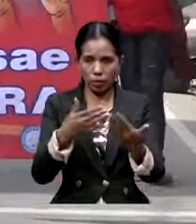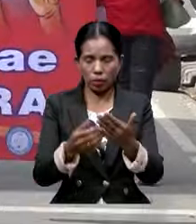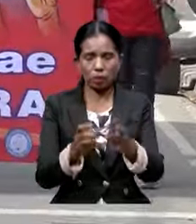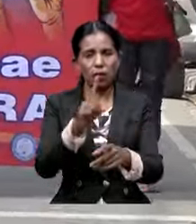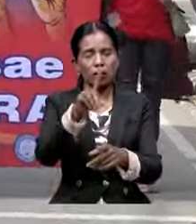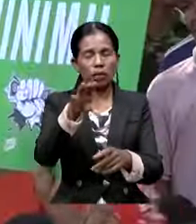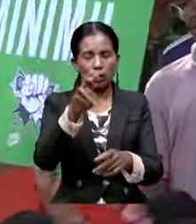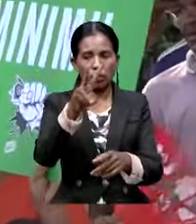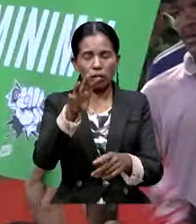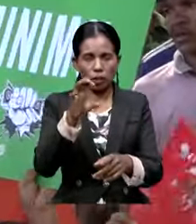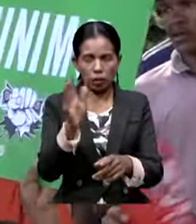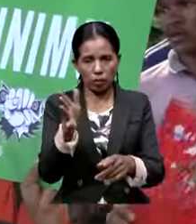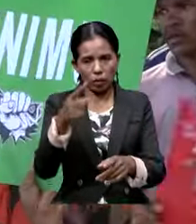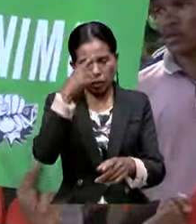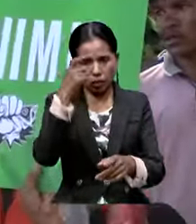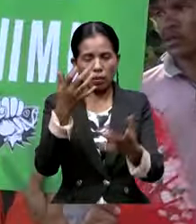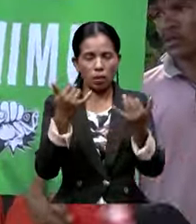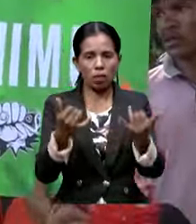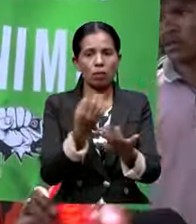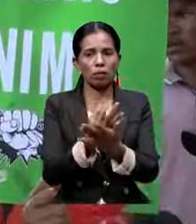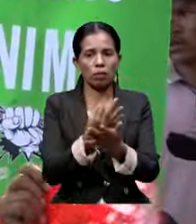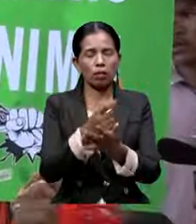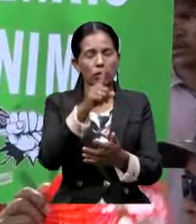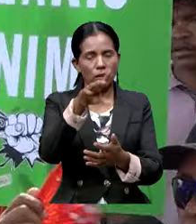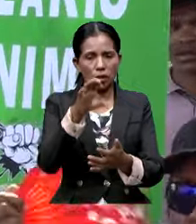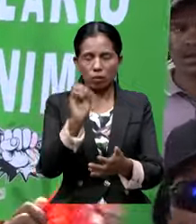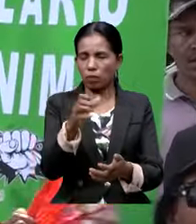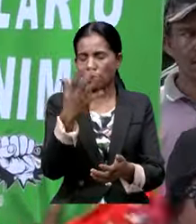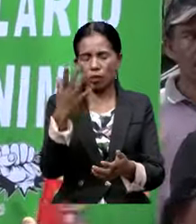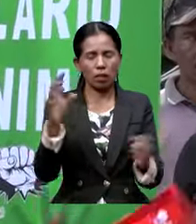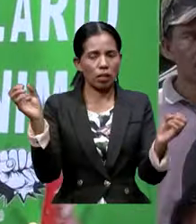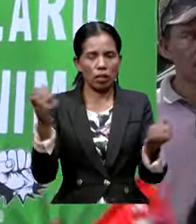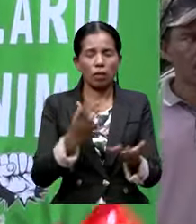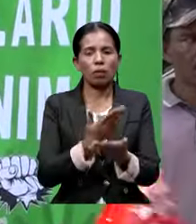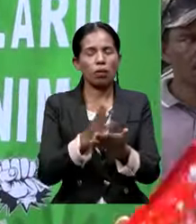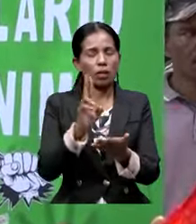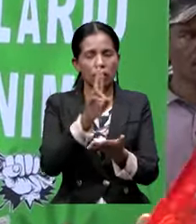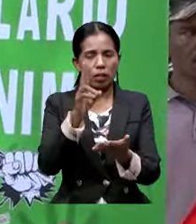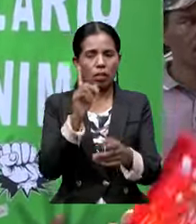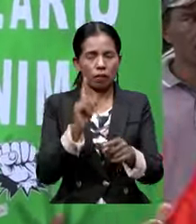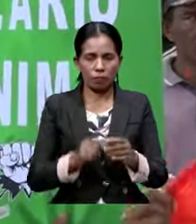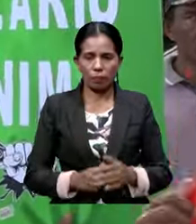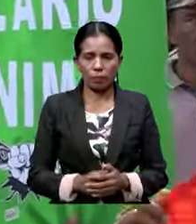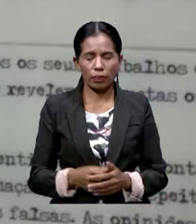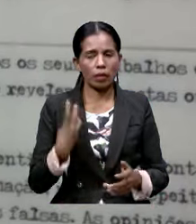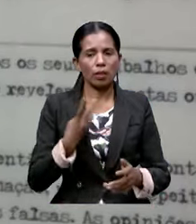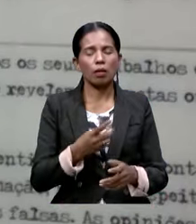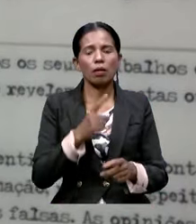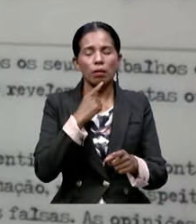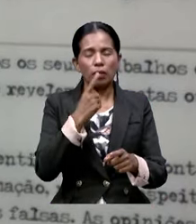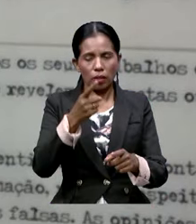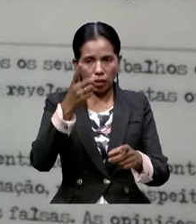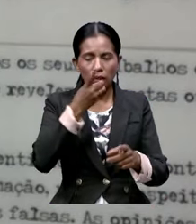atu sura lima nulu. Tama salário mínimo agora ho montante atu sira sanura sin lima ne, la suficiente. Ida ne ita bol deklarasau politika,